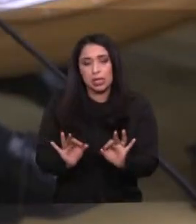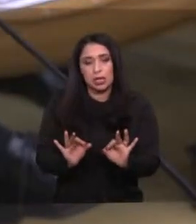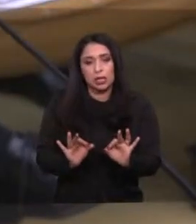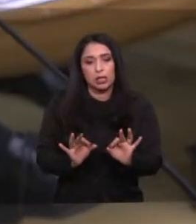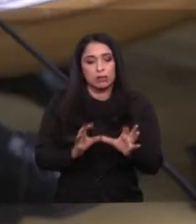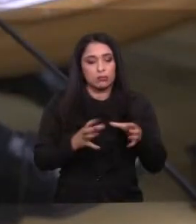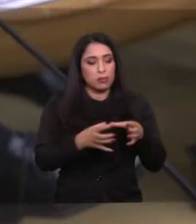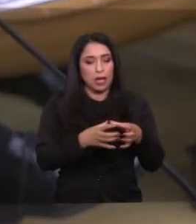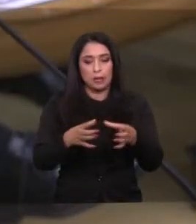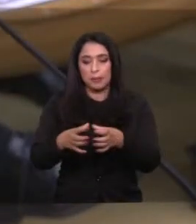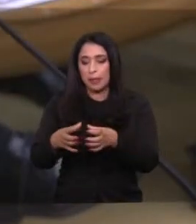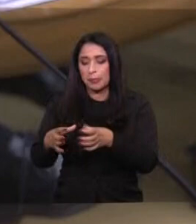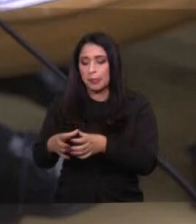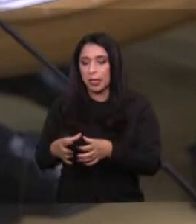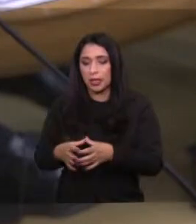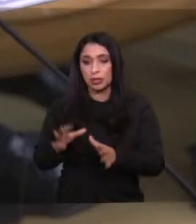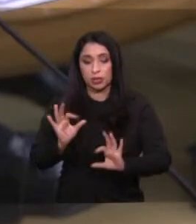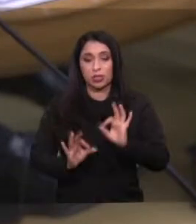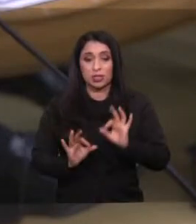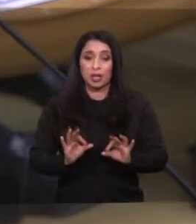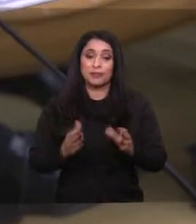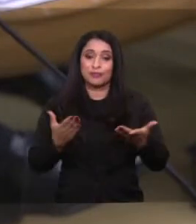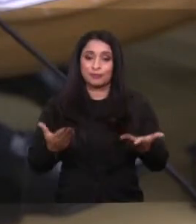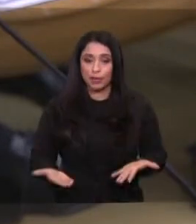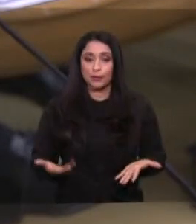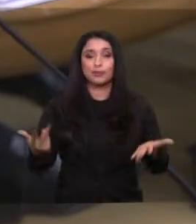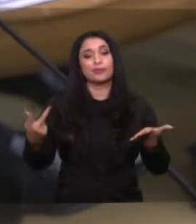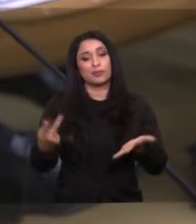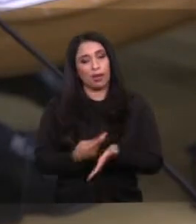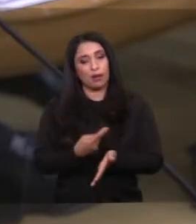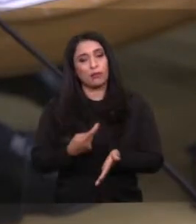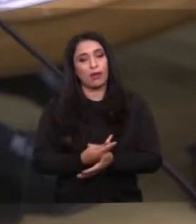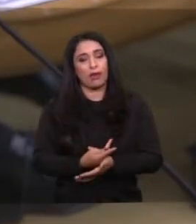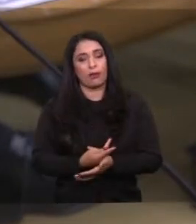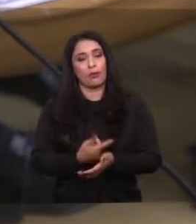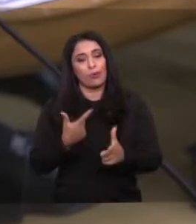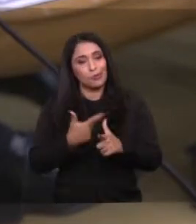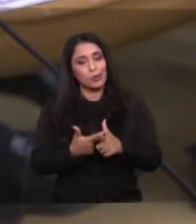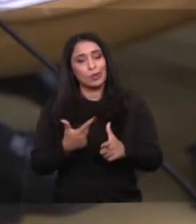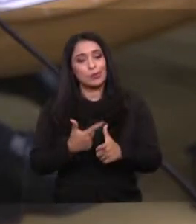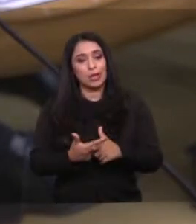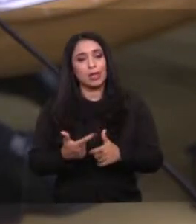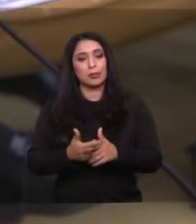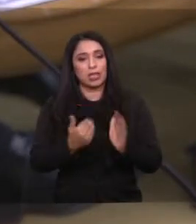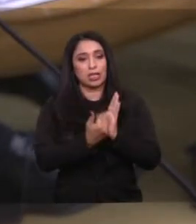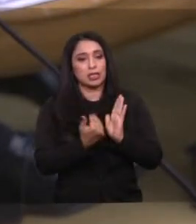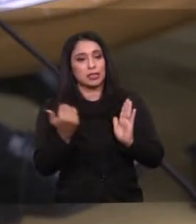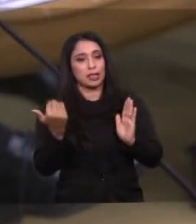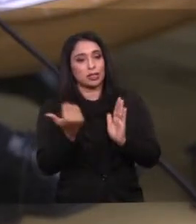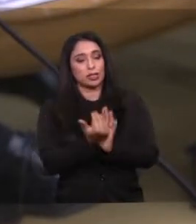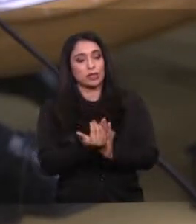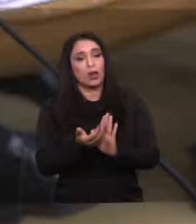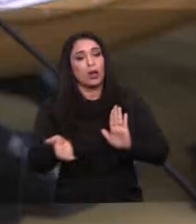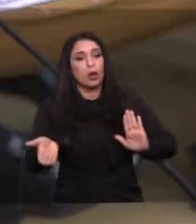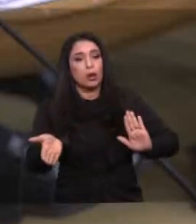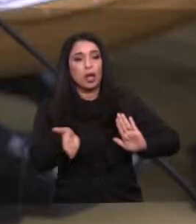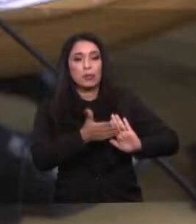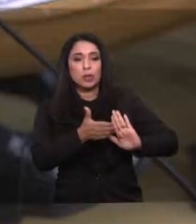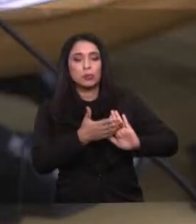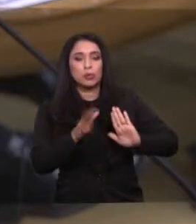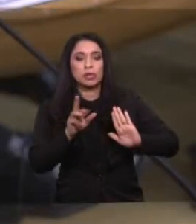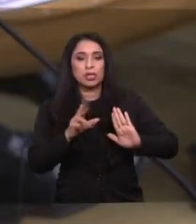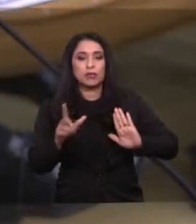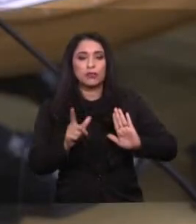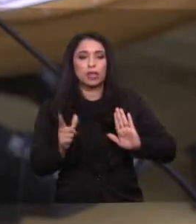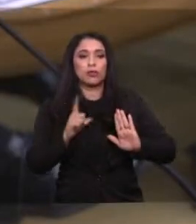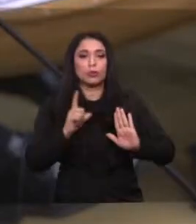judiciária. Portanto, há um vício de iniciativa também, não só quanto ao fato de a proposta não ser